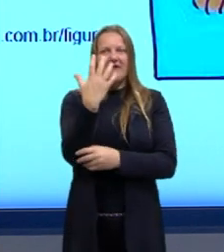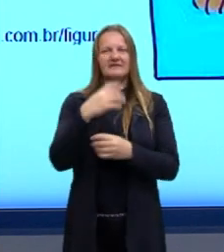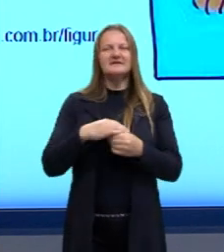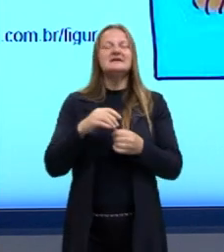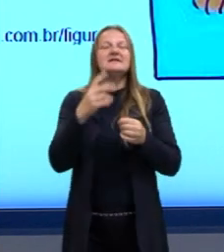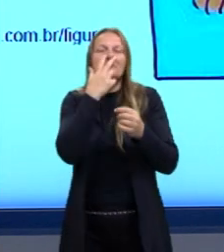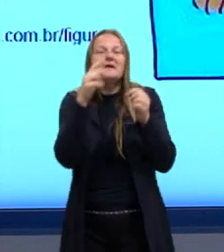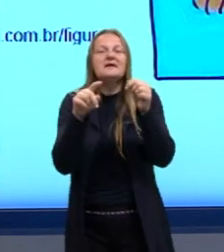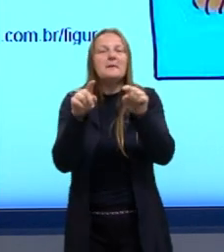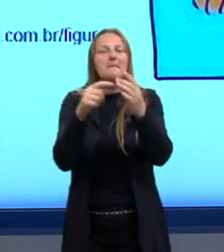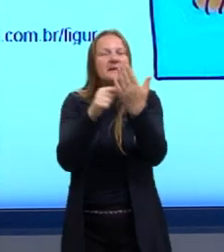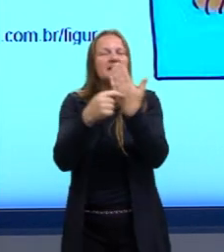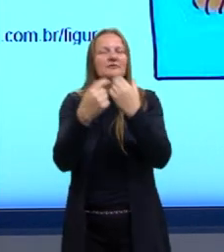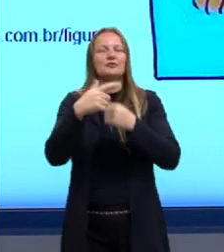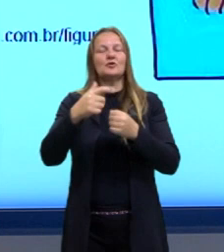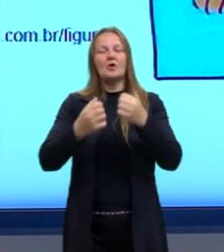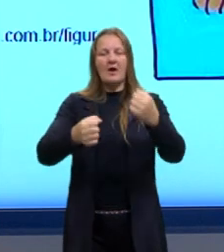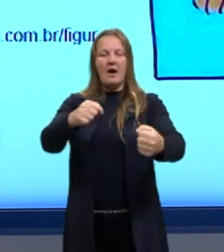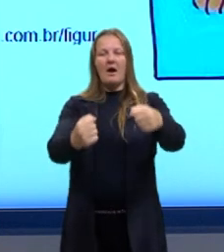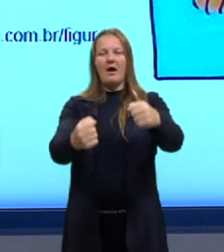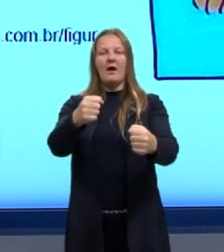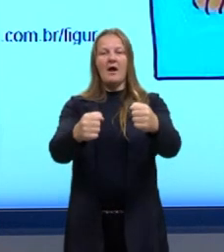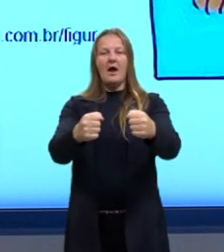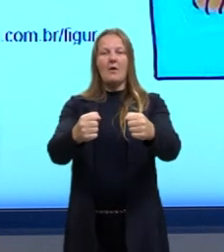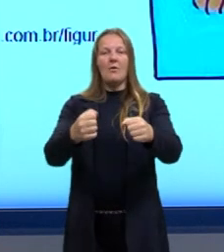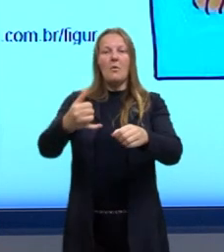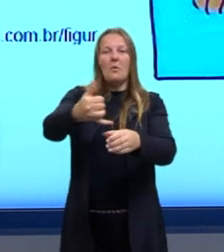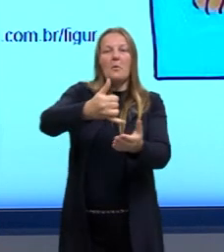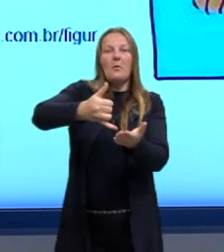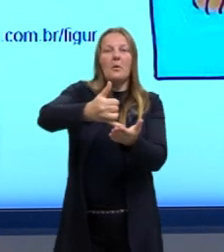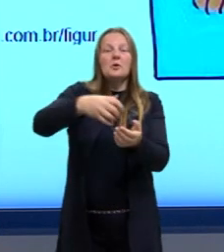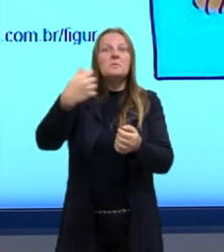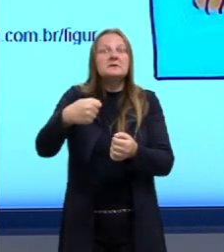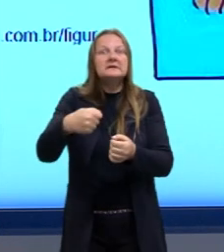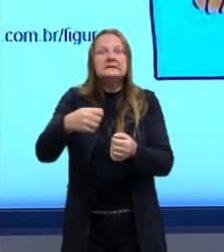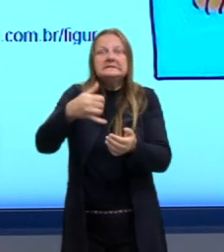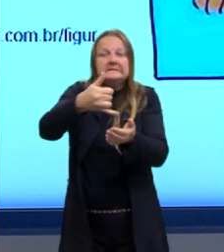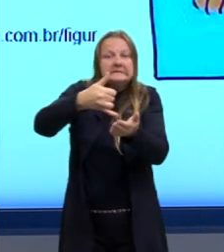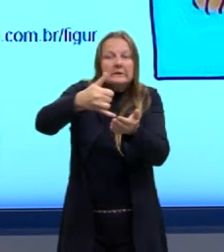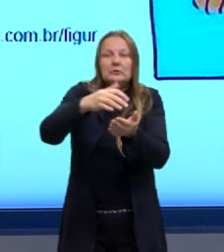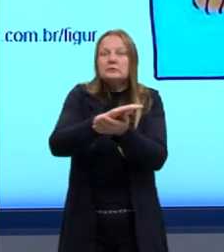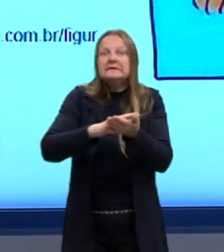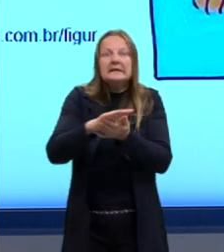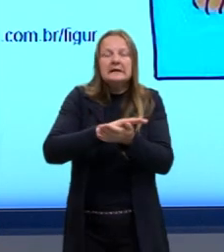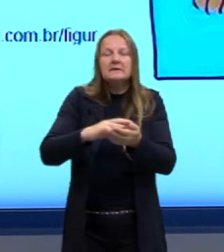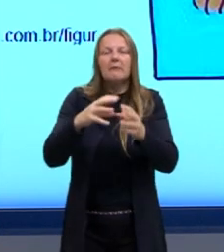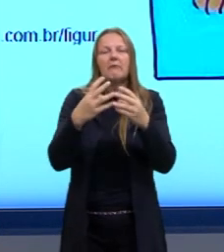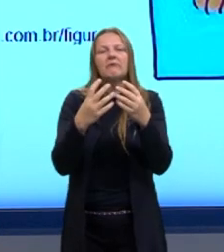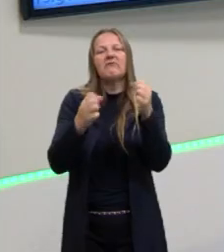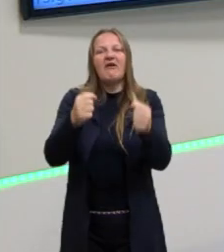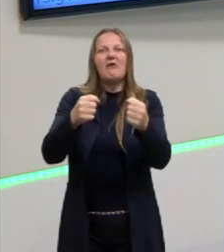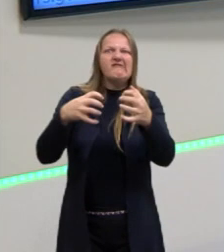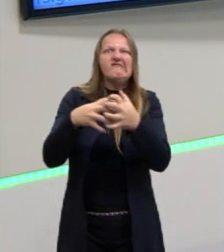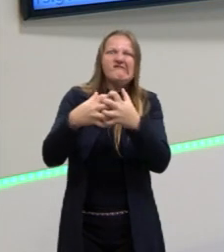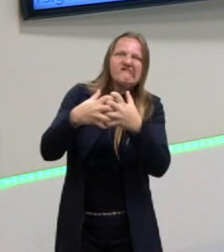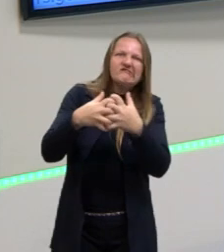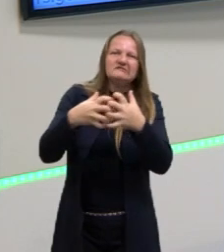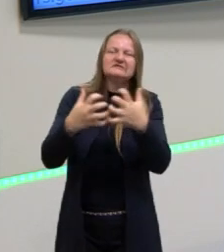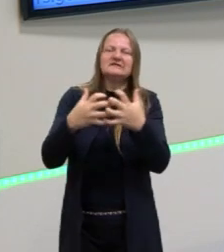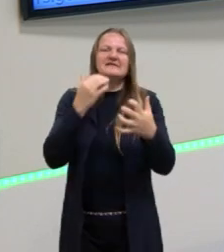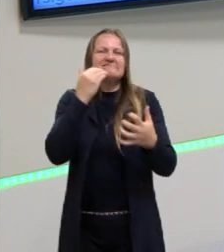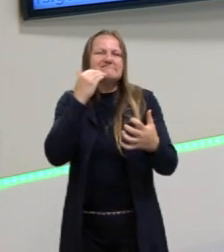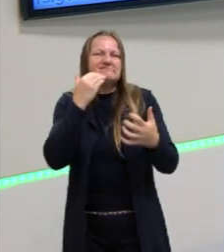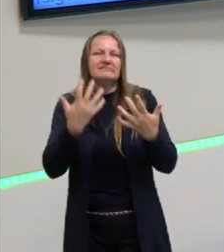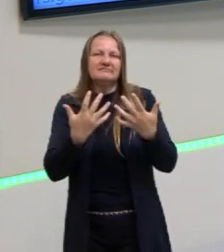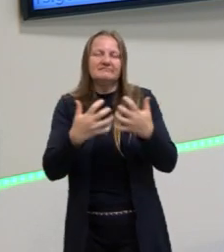o óleo e não cuidar da mecânica uma hora ele não funciona mais a entendi dessas suas formas de expressão